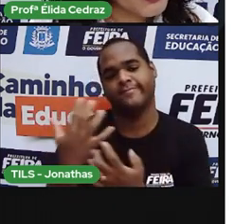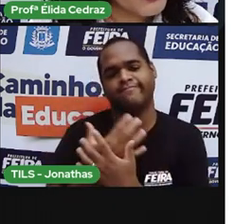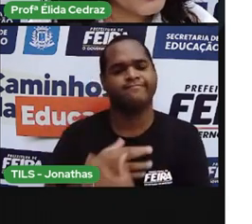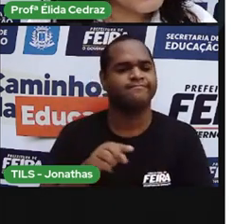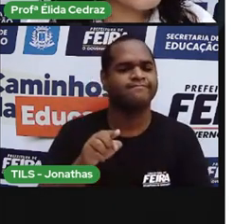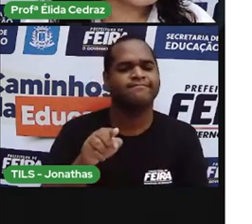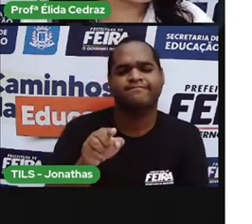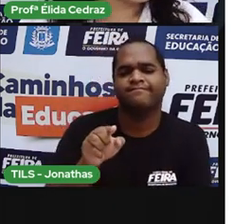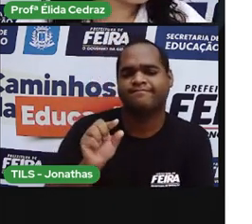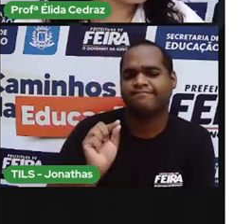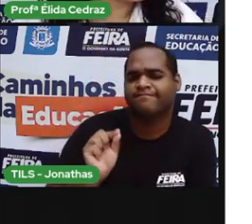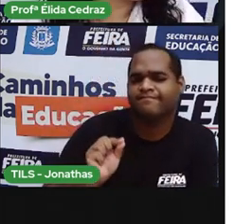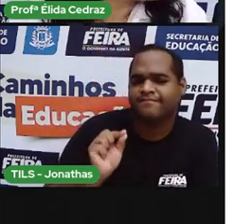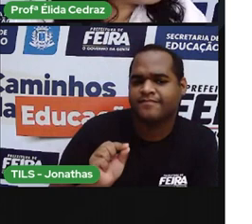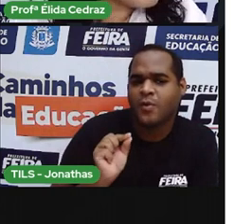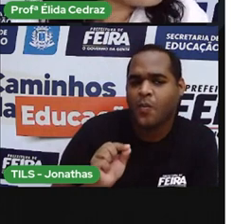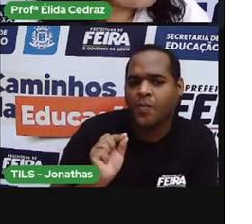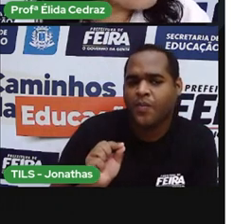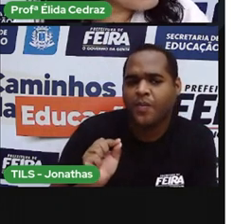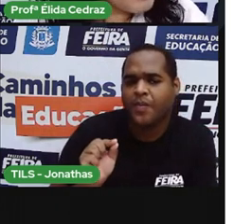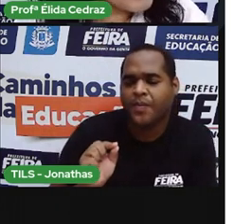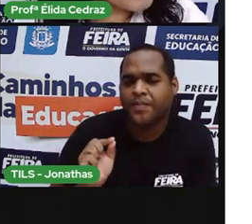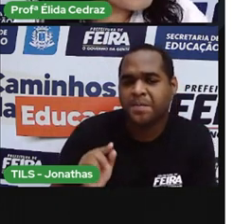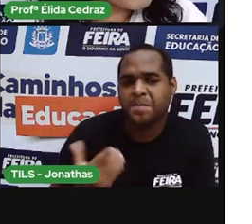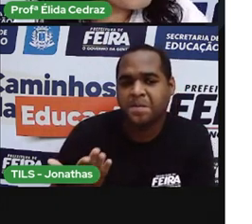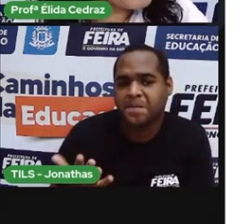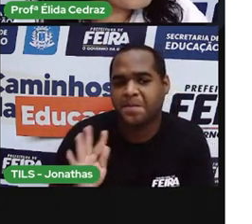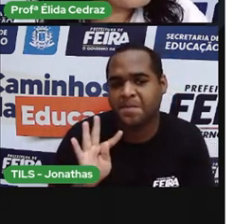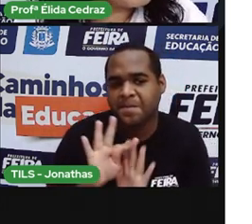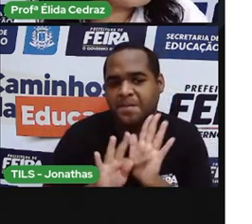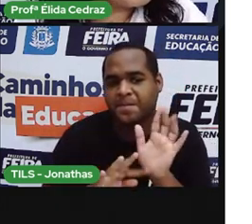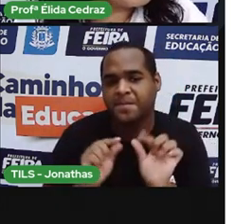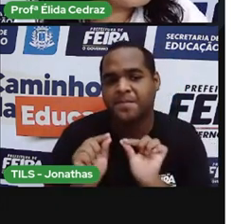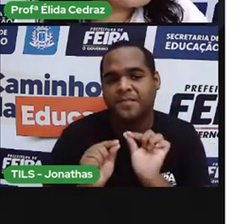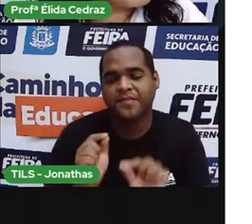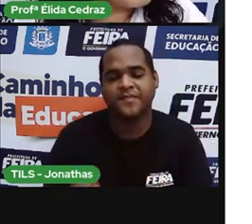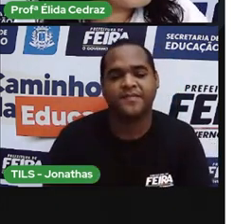texto, ele é que tipo de texto?